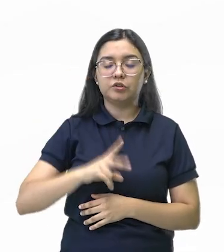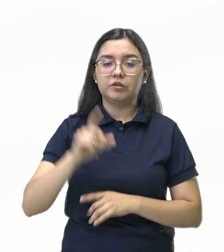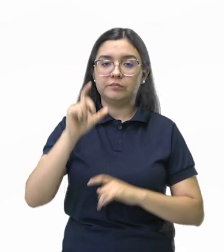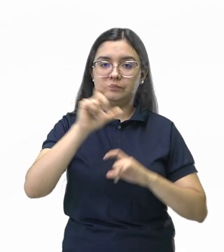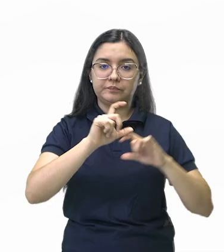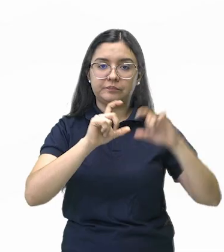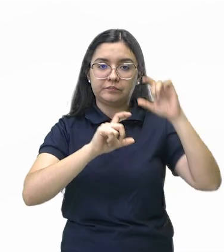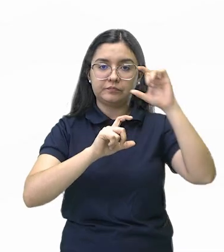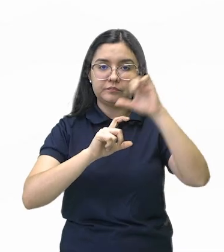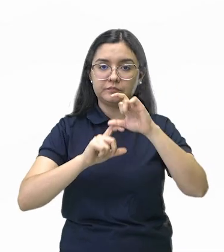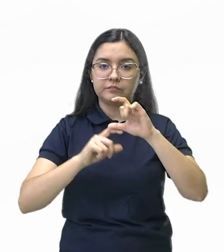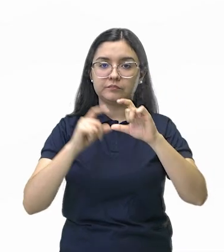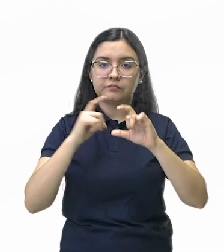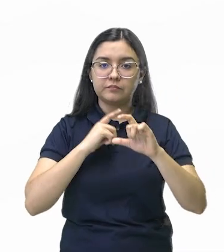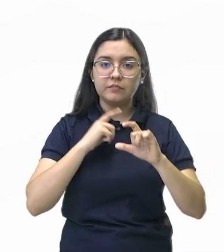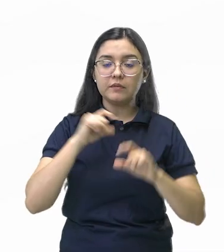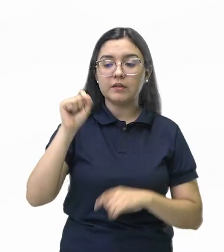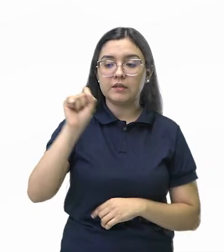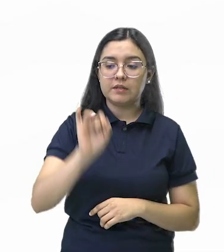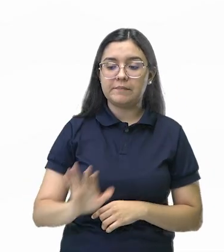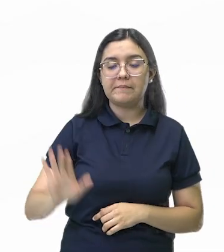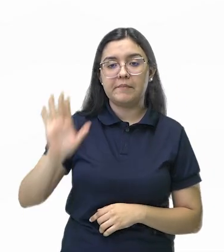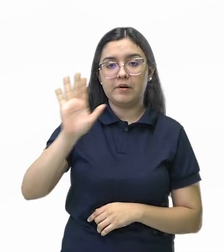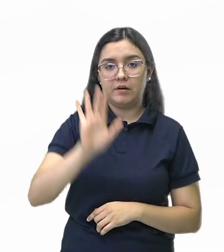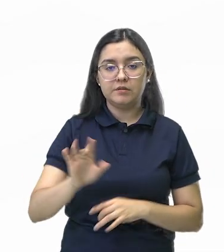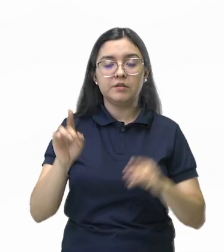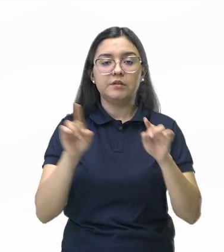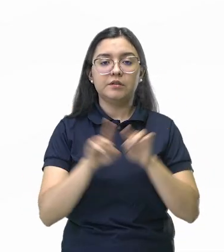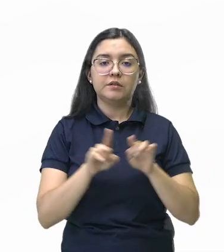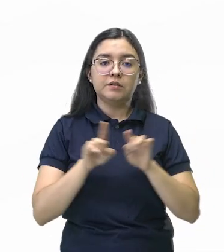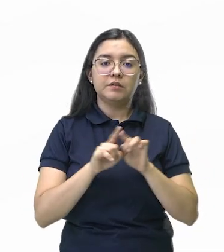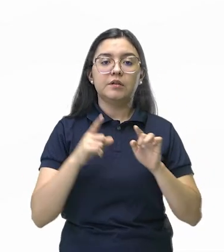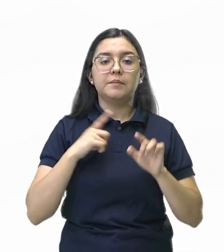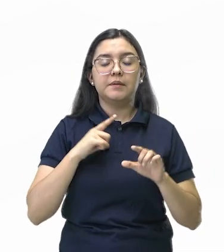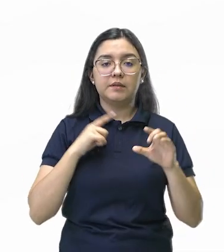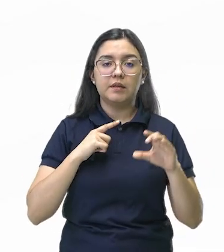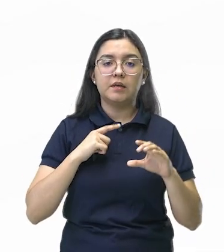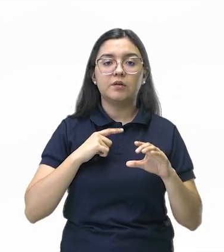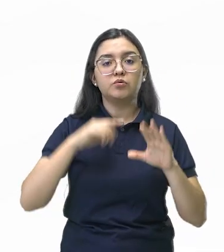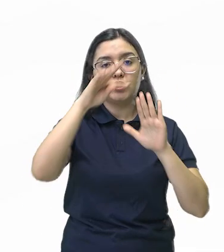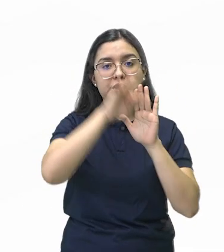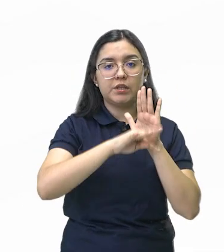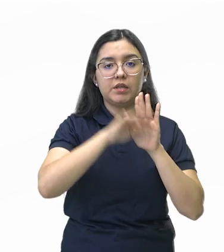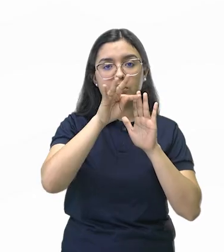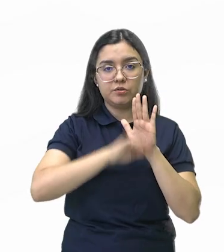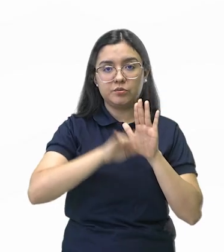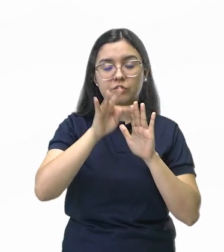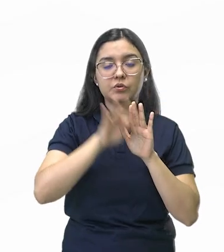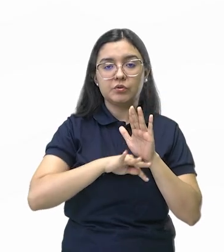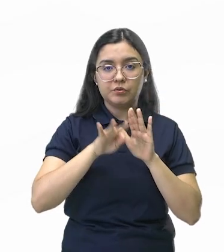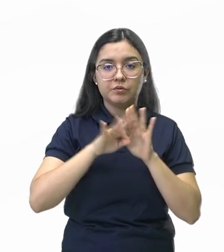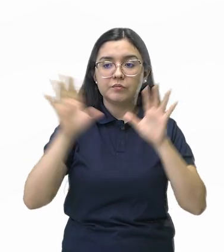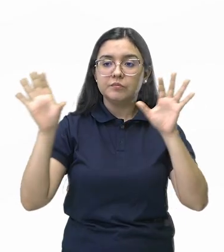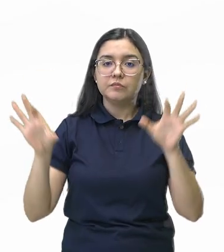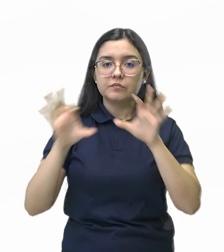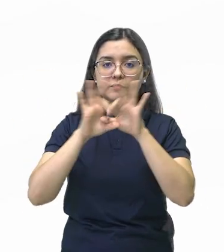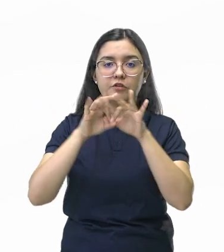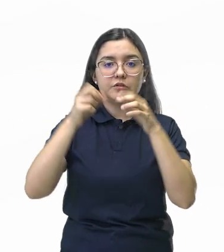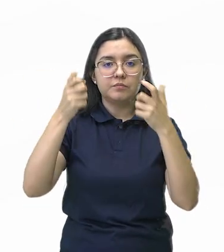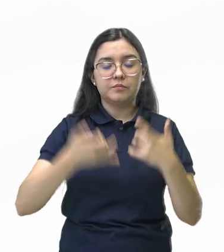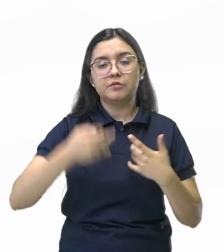que eu tenho ali a imagem visual e tenho os balões com os textos, contando a